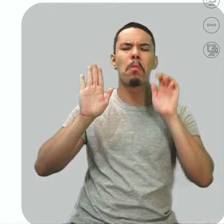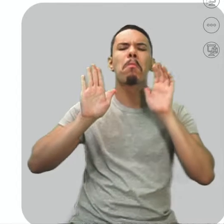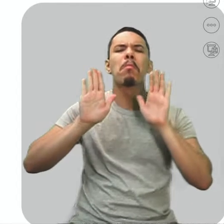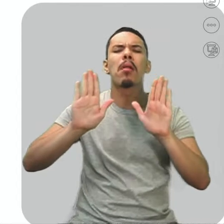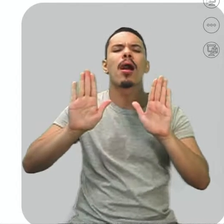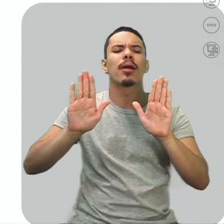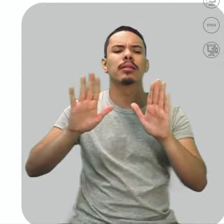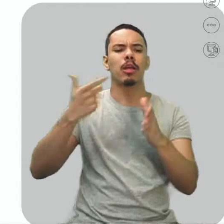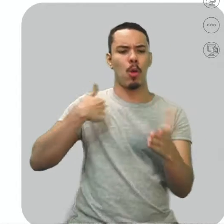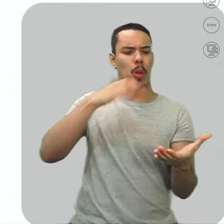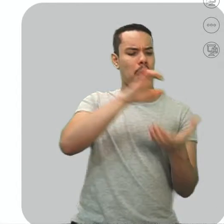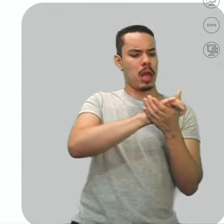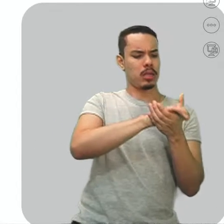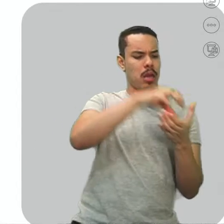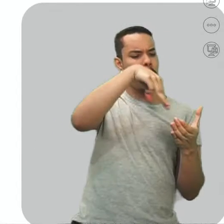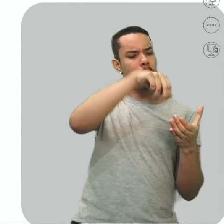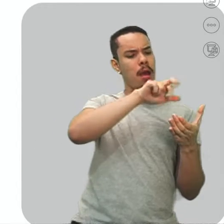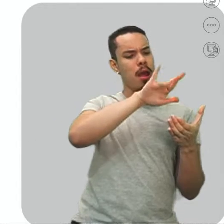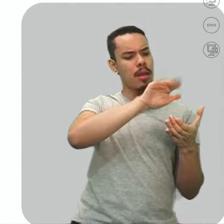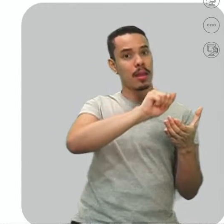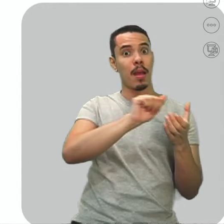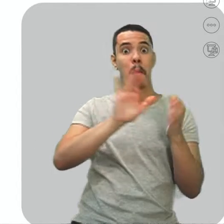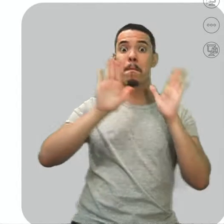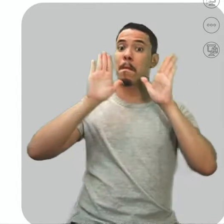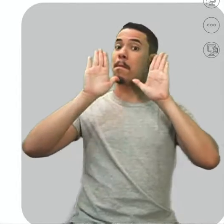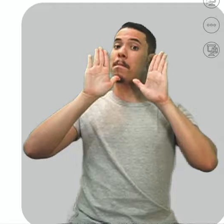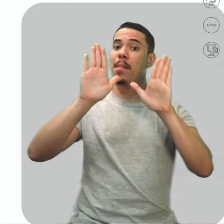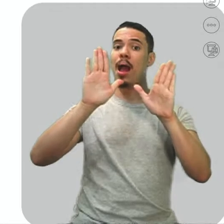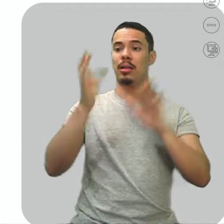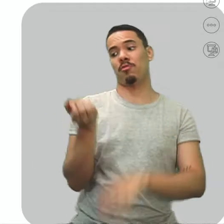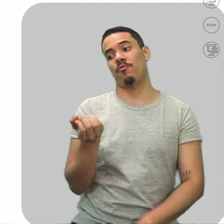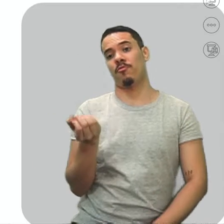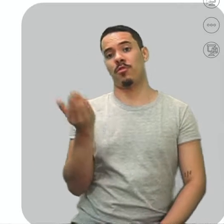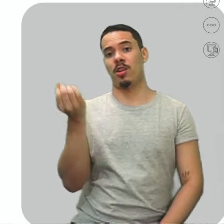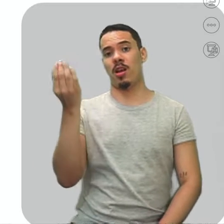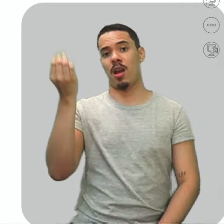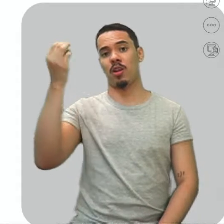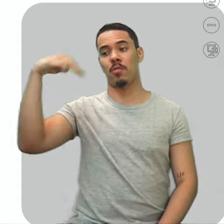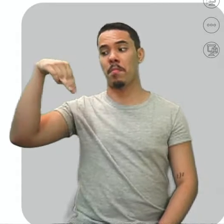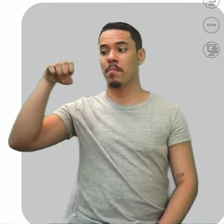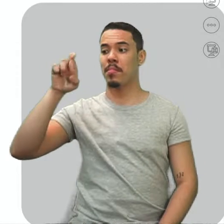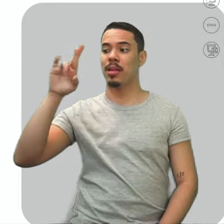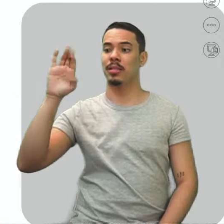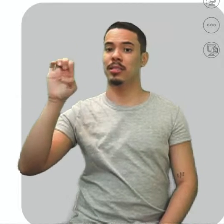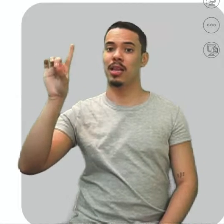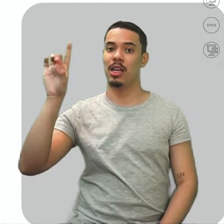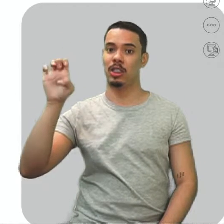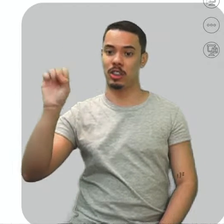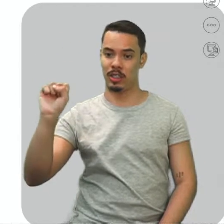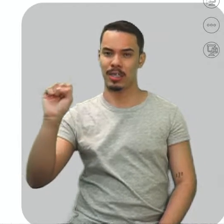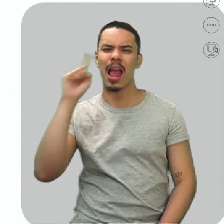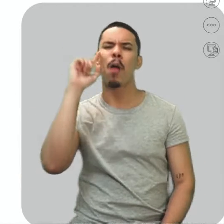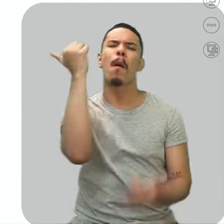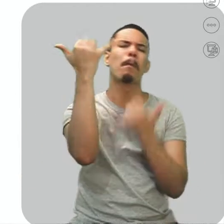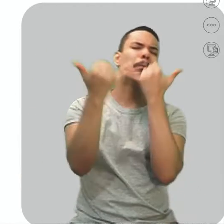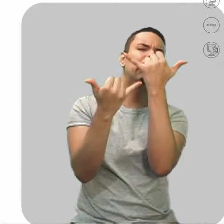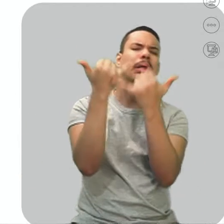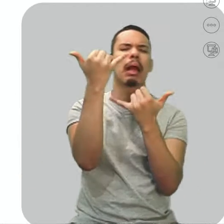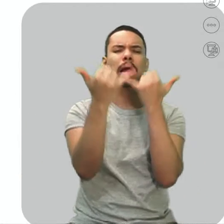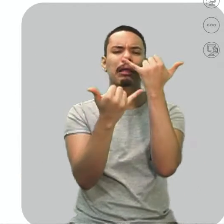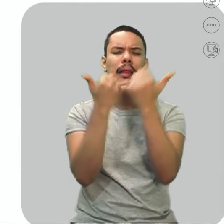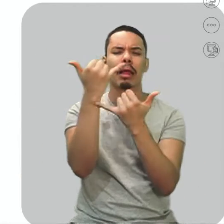casei-me com Maria mas viaja comecei eles né claro que ele tá fazendo uma brincadeira